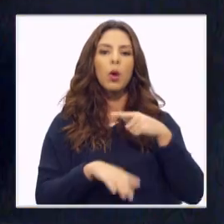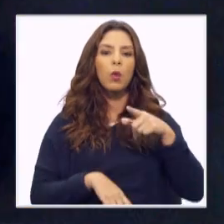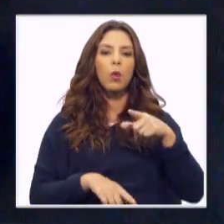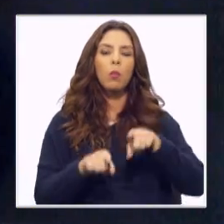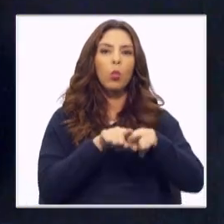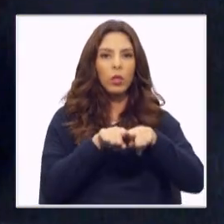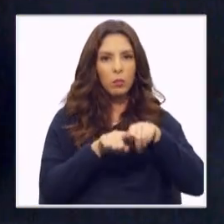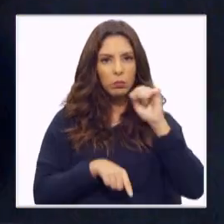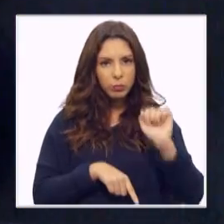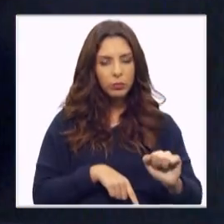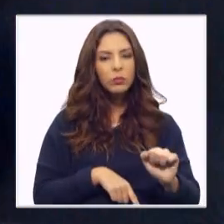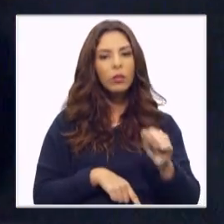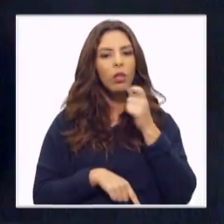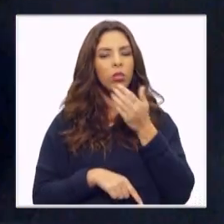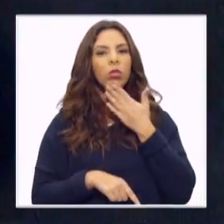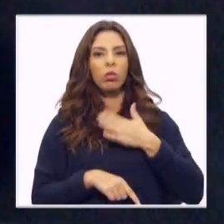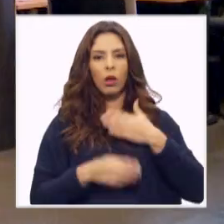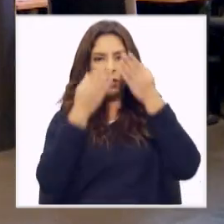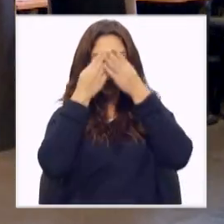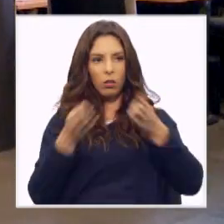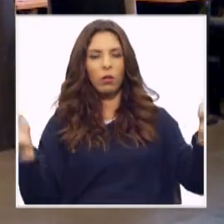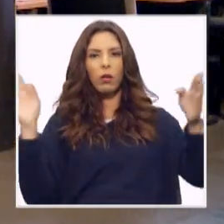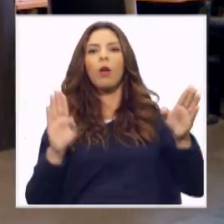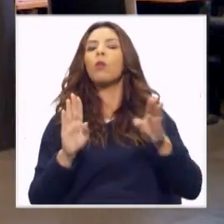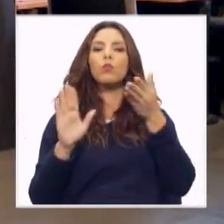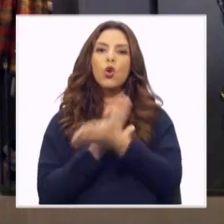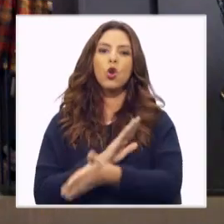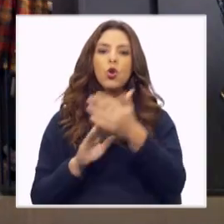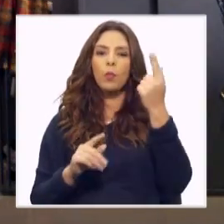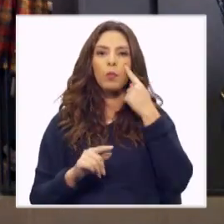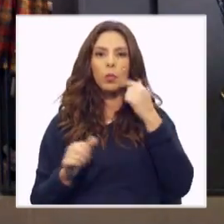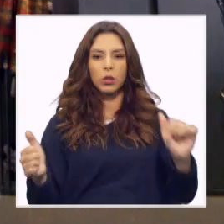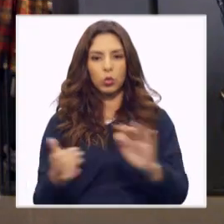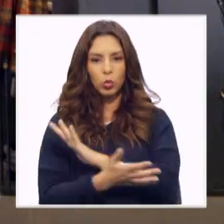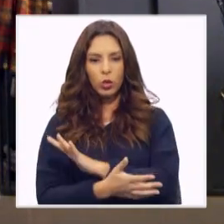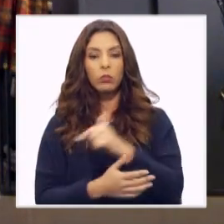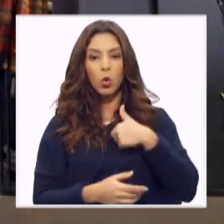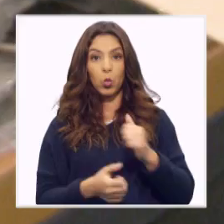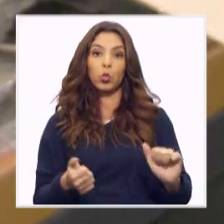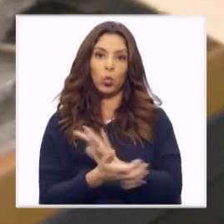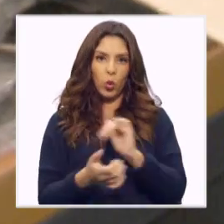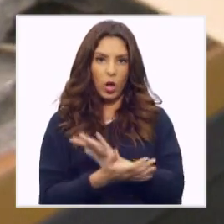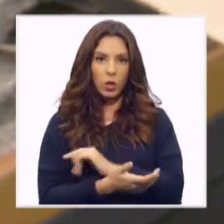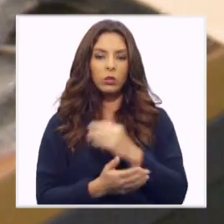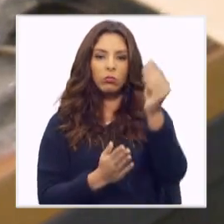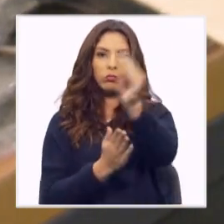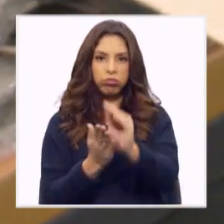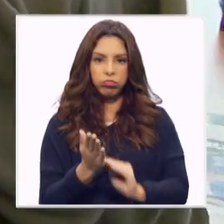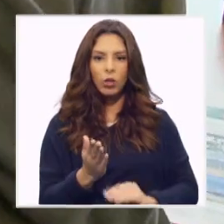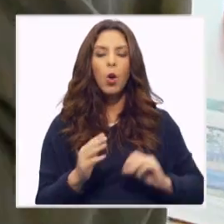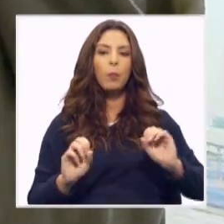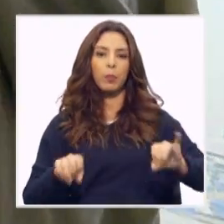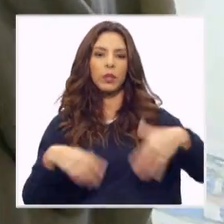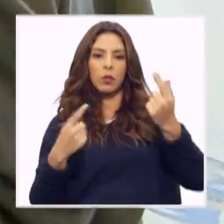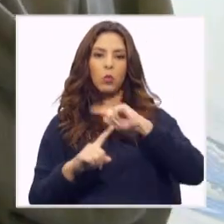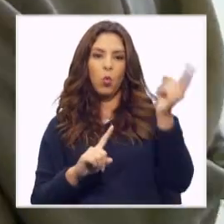E foi também o Politicamente que me acabou por abrir portas para o público. Sou jornalista no Público